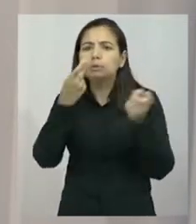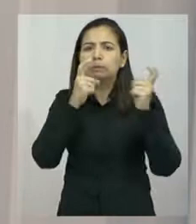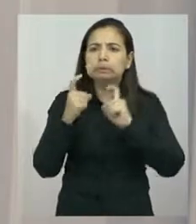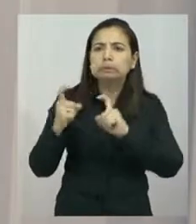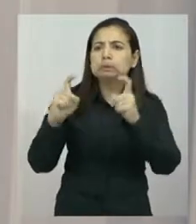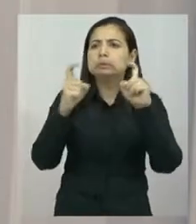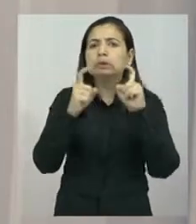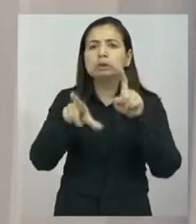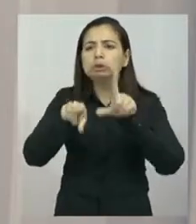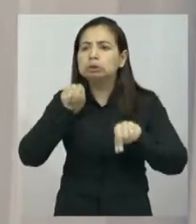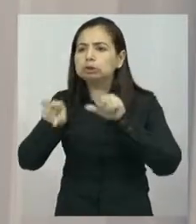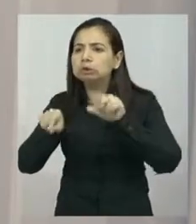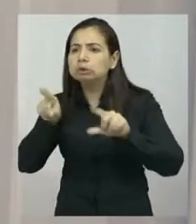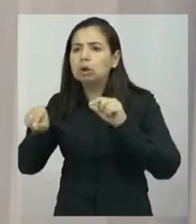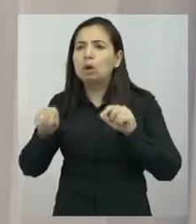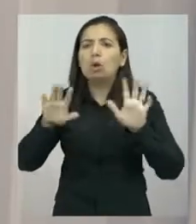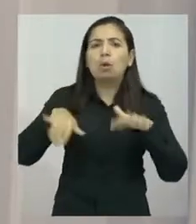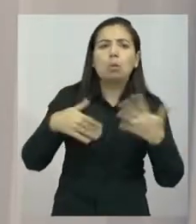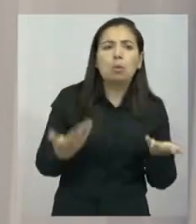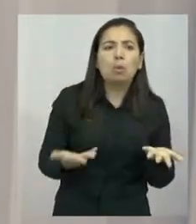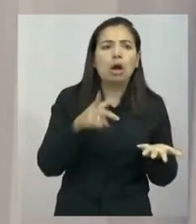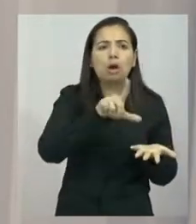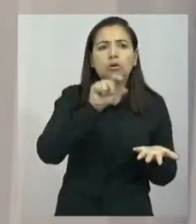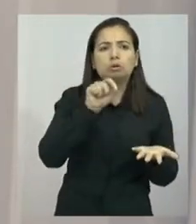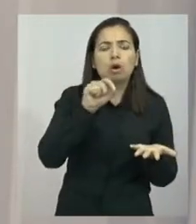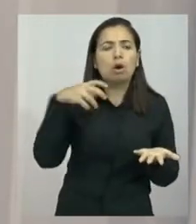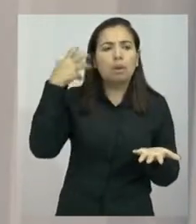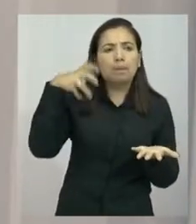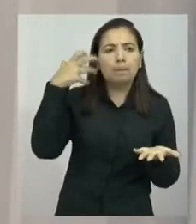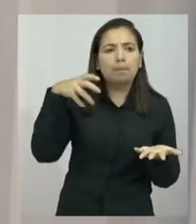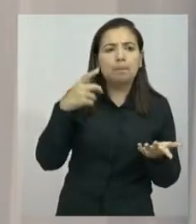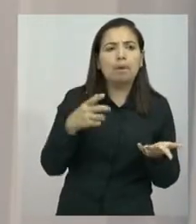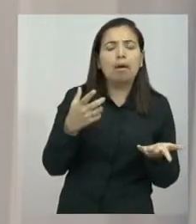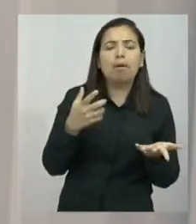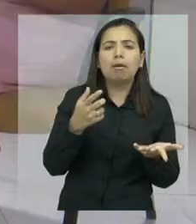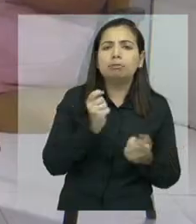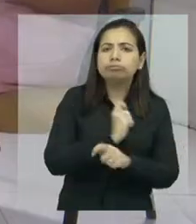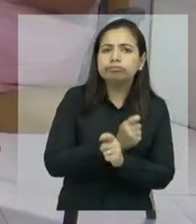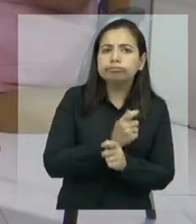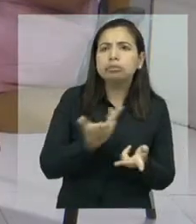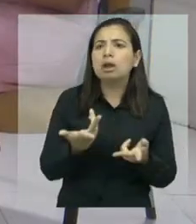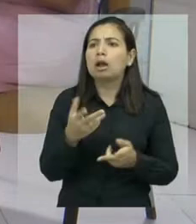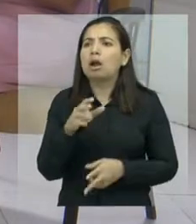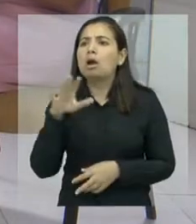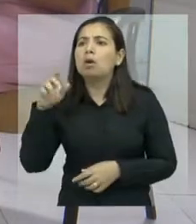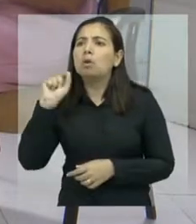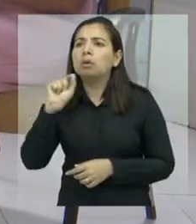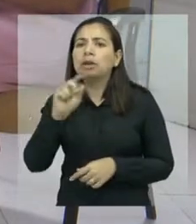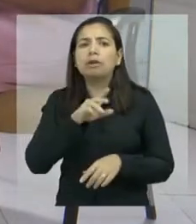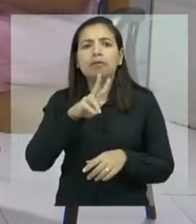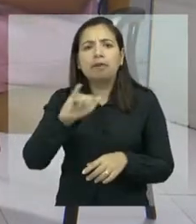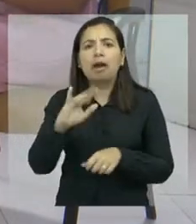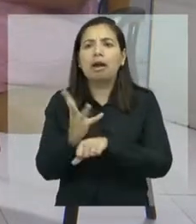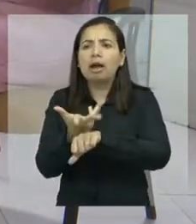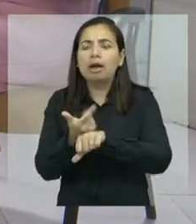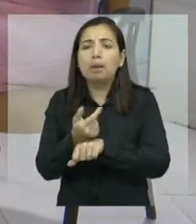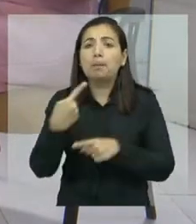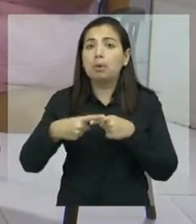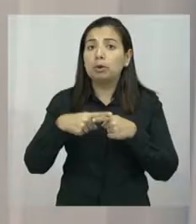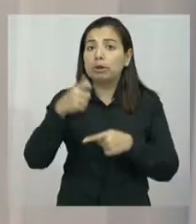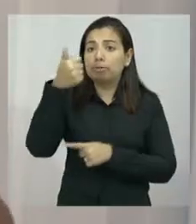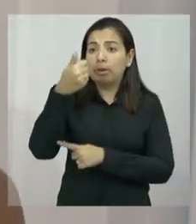no total qual a banda que nós iremos trazer para esse evento, né? Que nós vemos que nós já estamos na